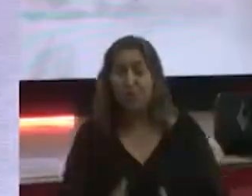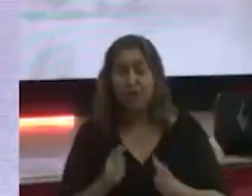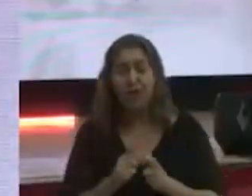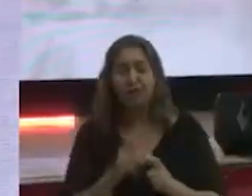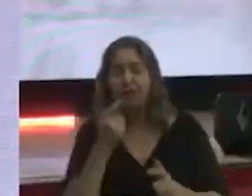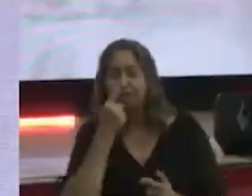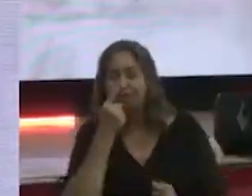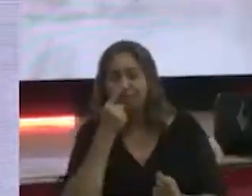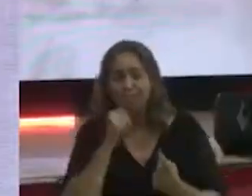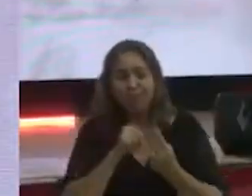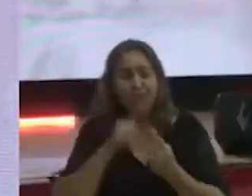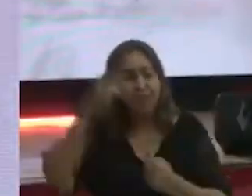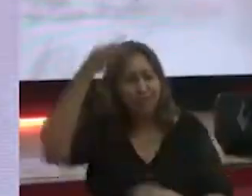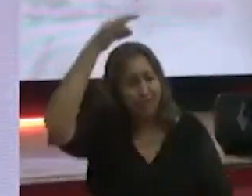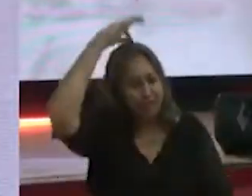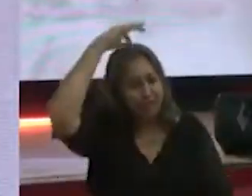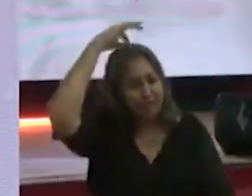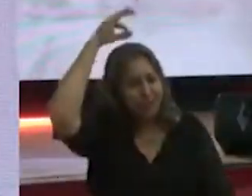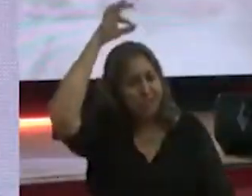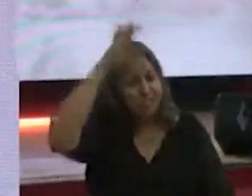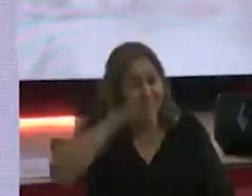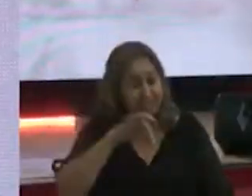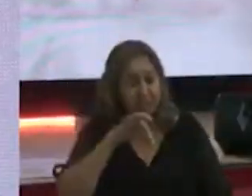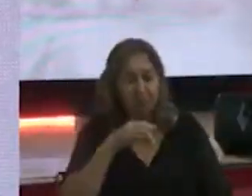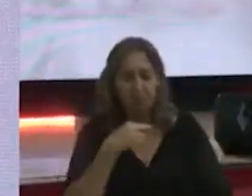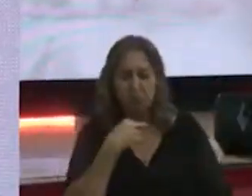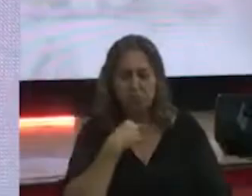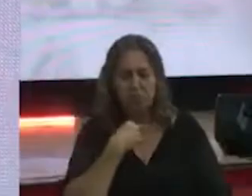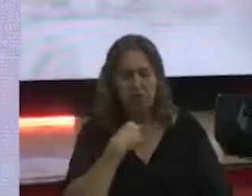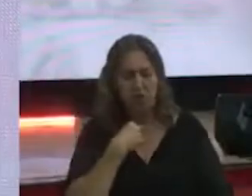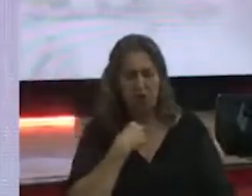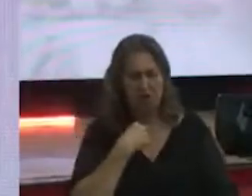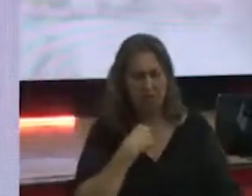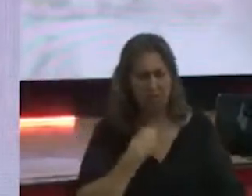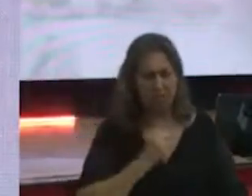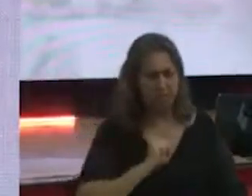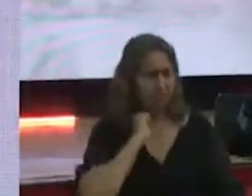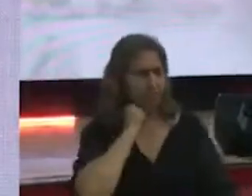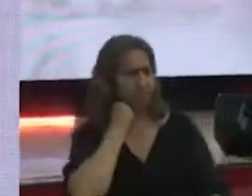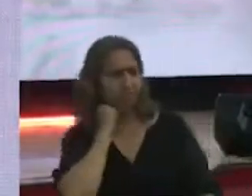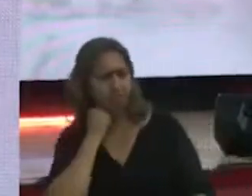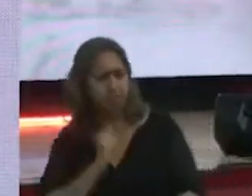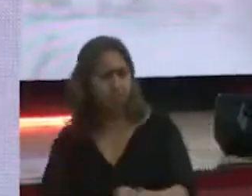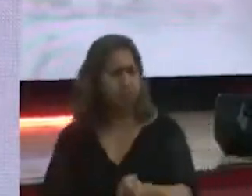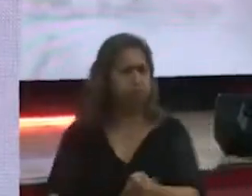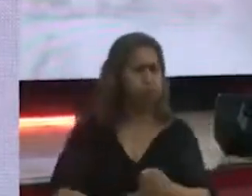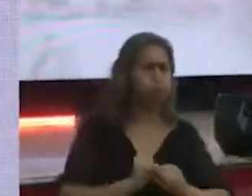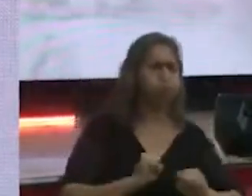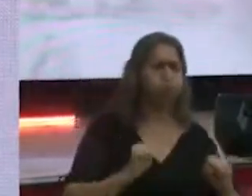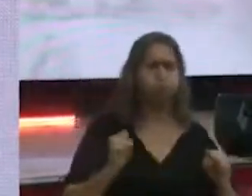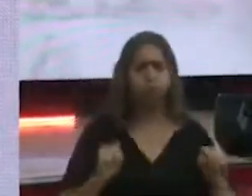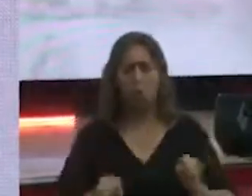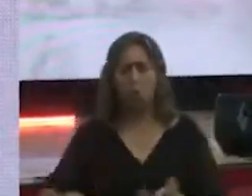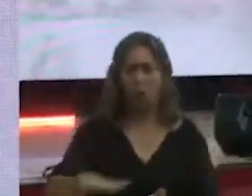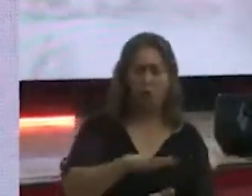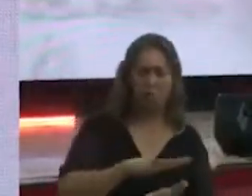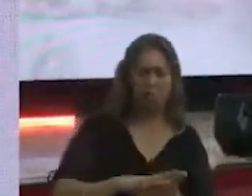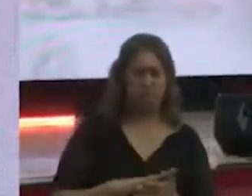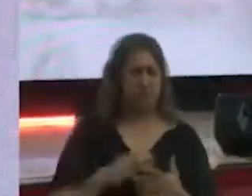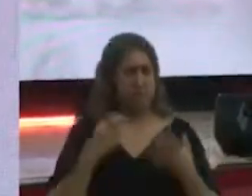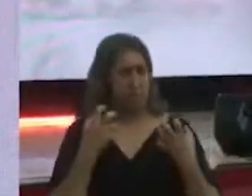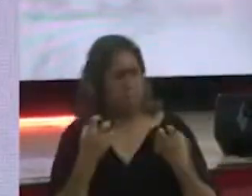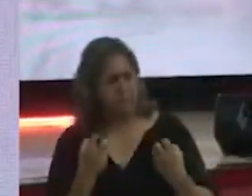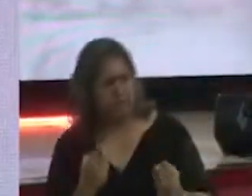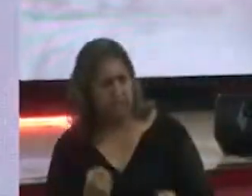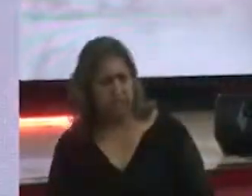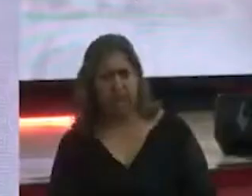intimidade com o Espírito Santo santo não pode ser uma casa cheia de tensões com uma atmosfera carregada